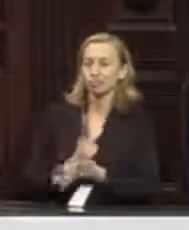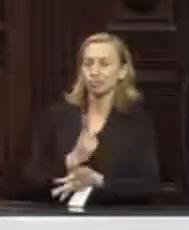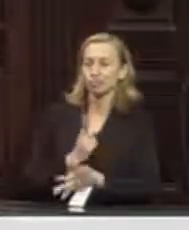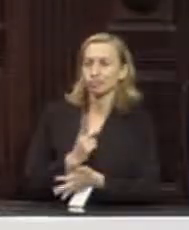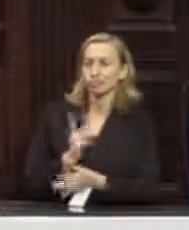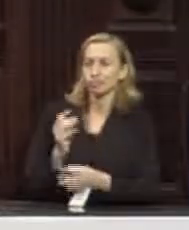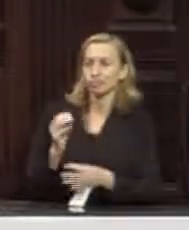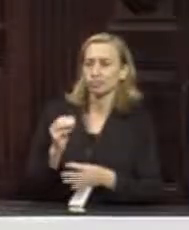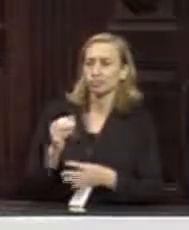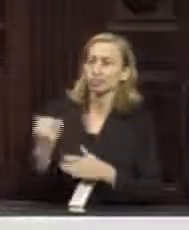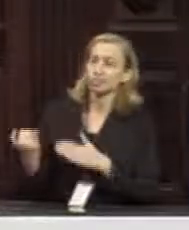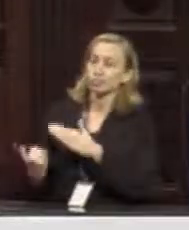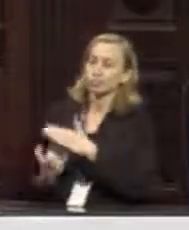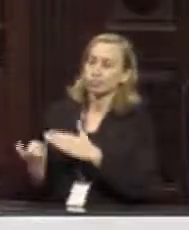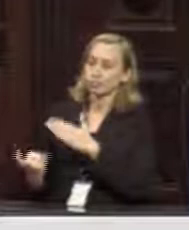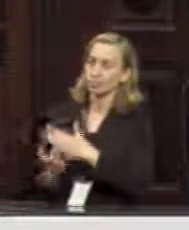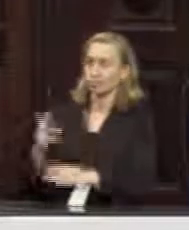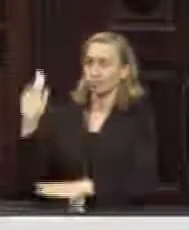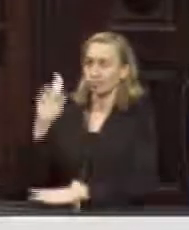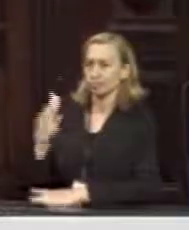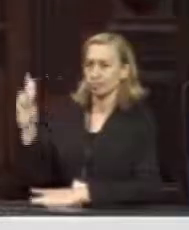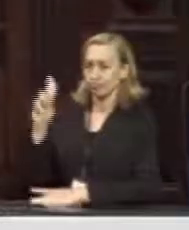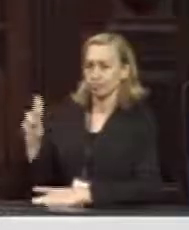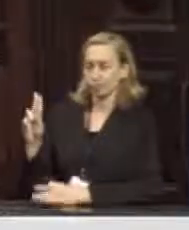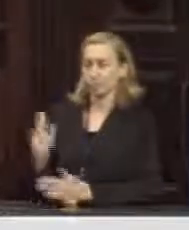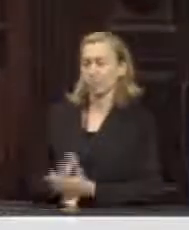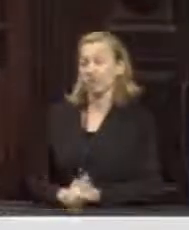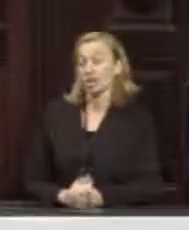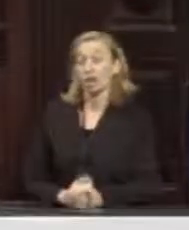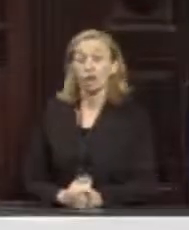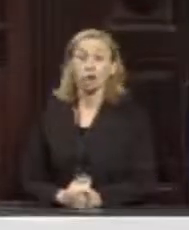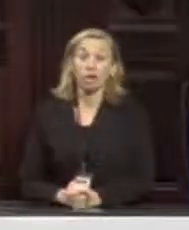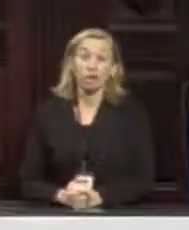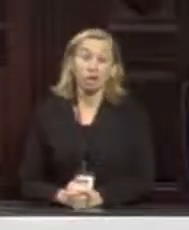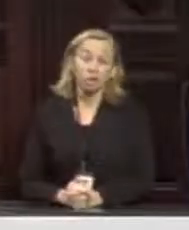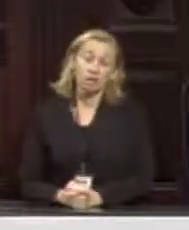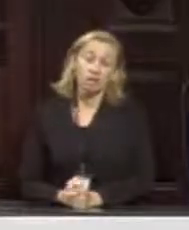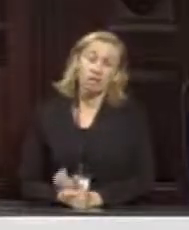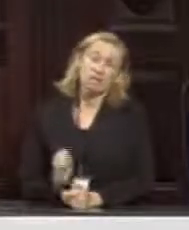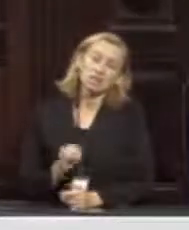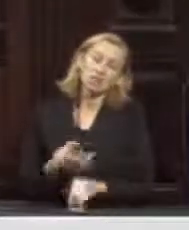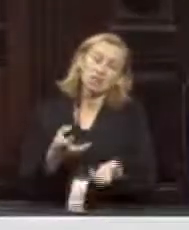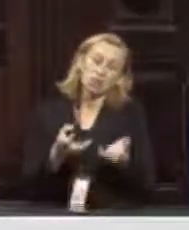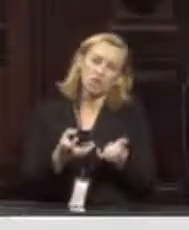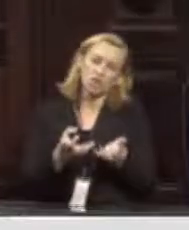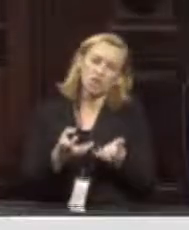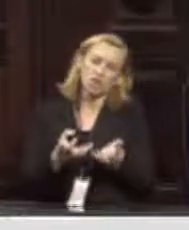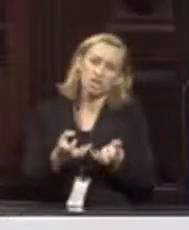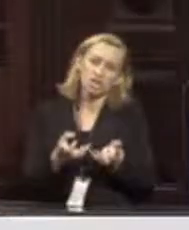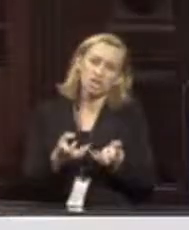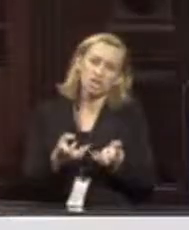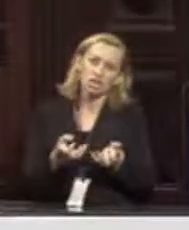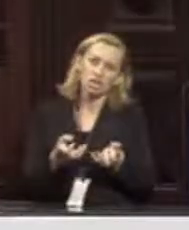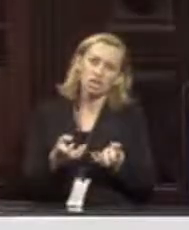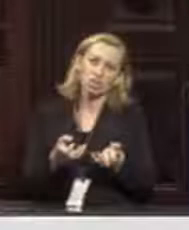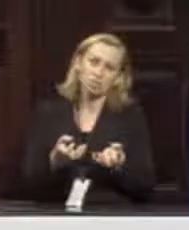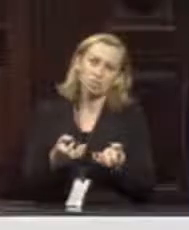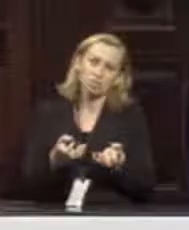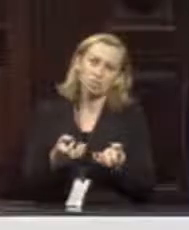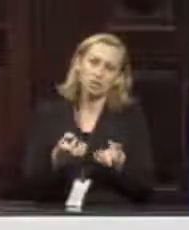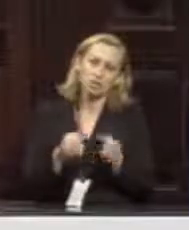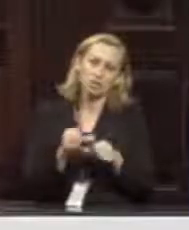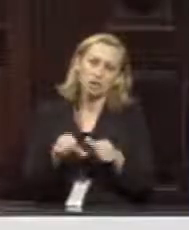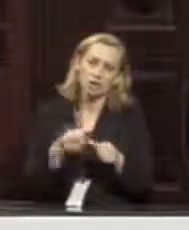nossas instituições universitárias. Ora, se nós queremos modernizar